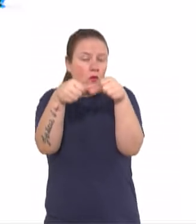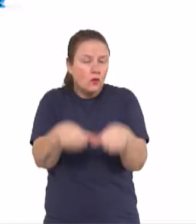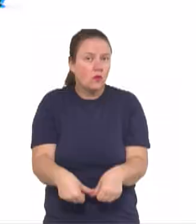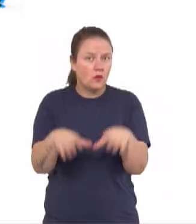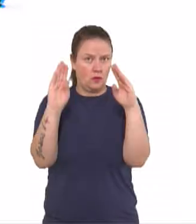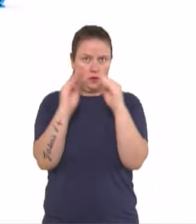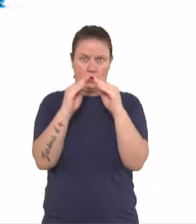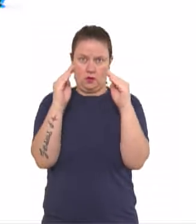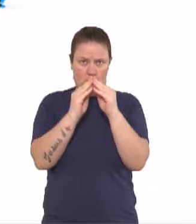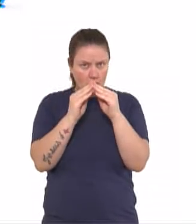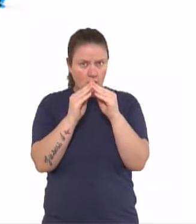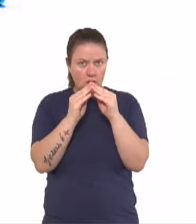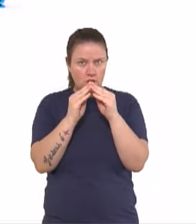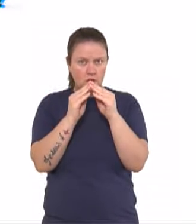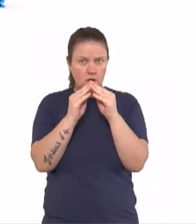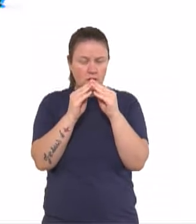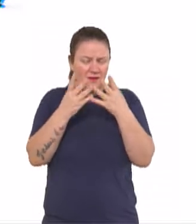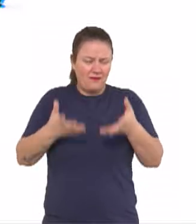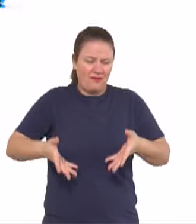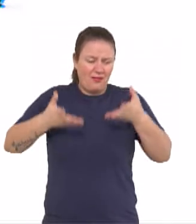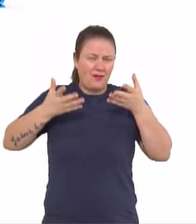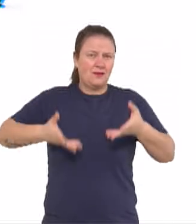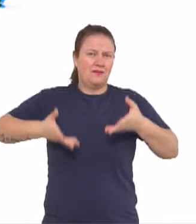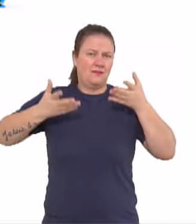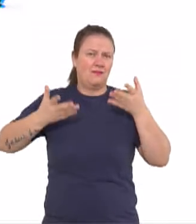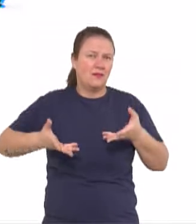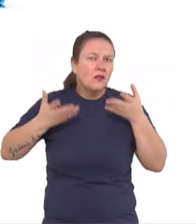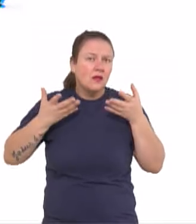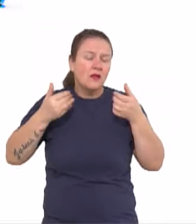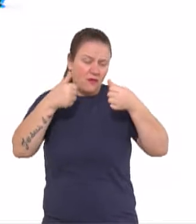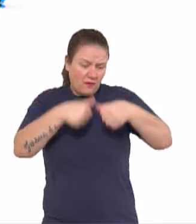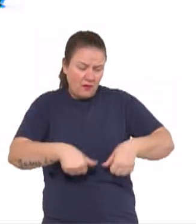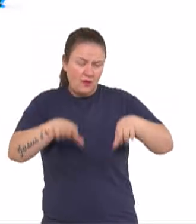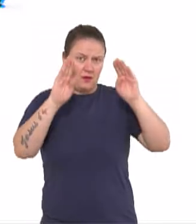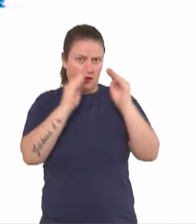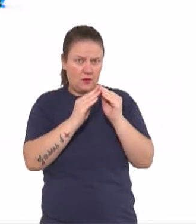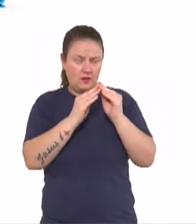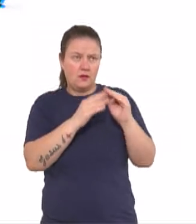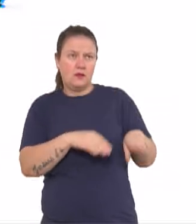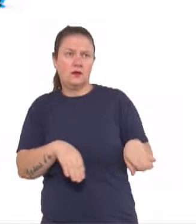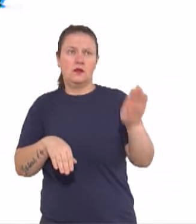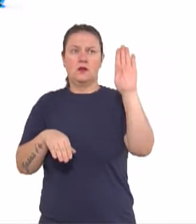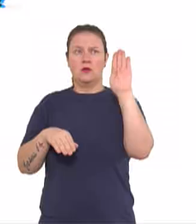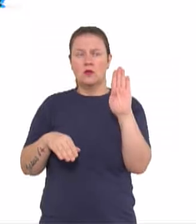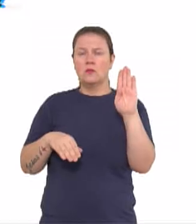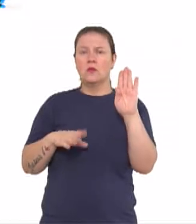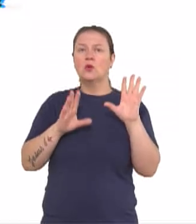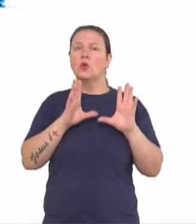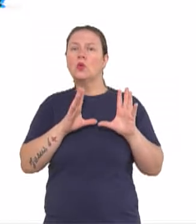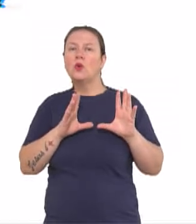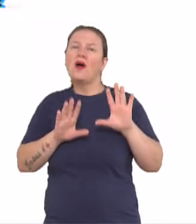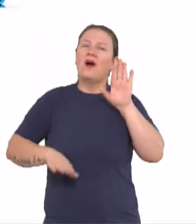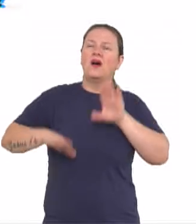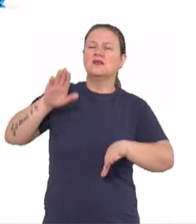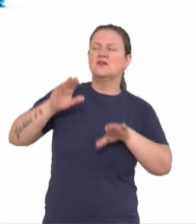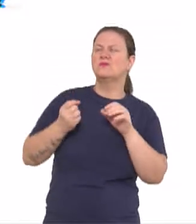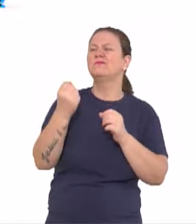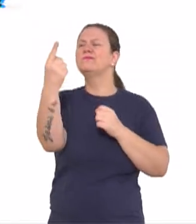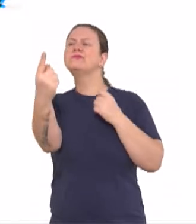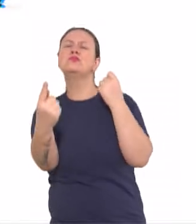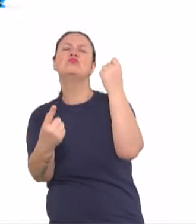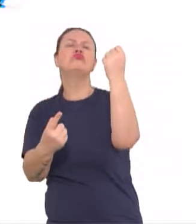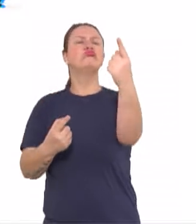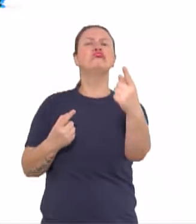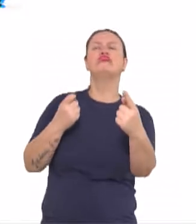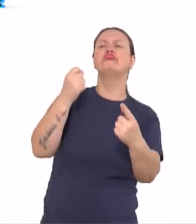de flexibilização de quarentena significa para que todos fiquem em casa? Letra B, para que alguns fiquem em